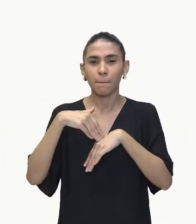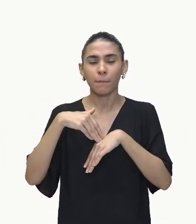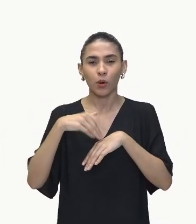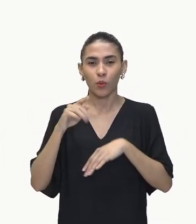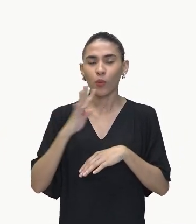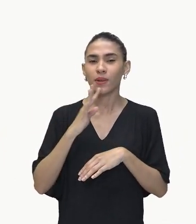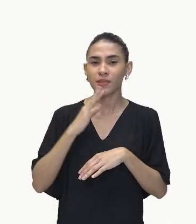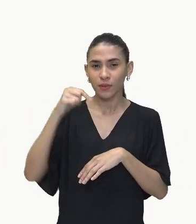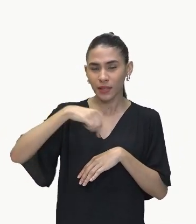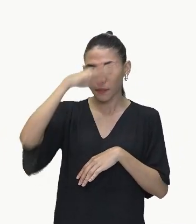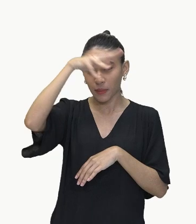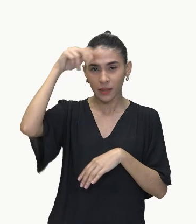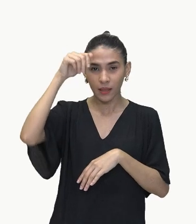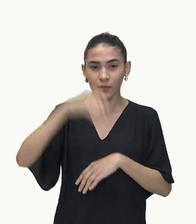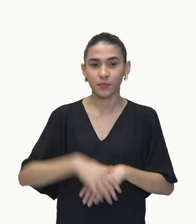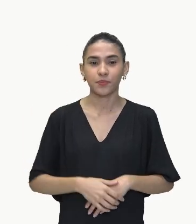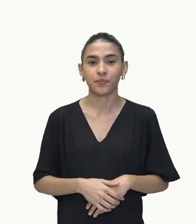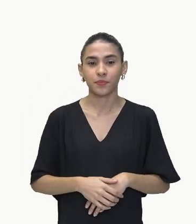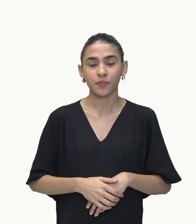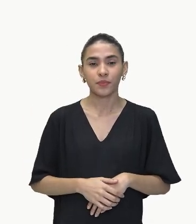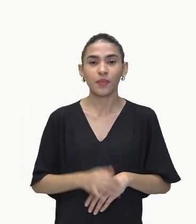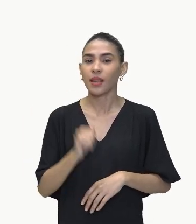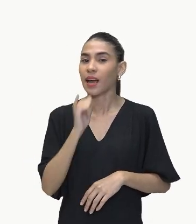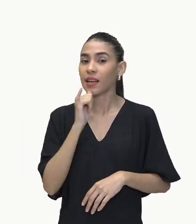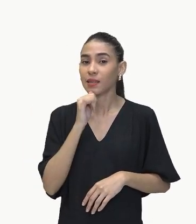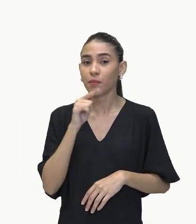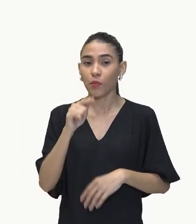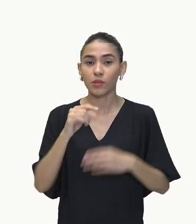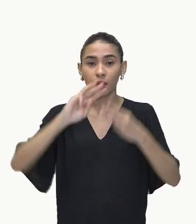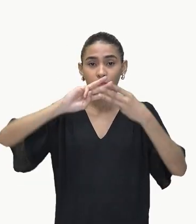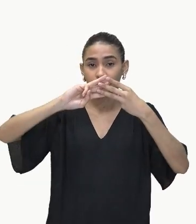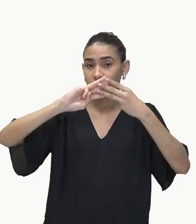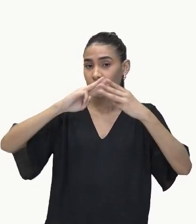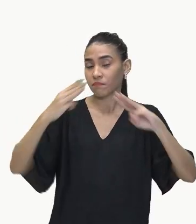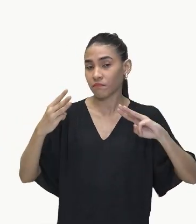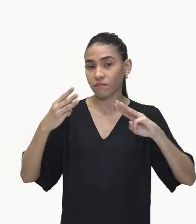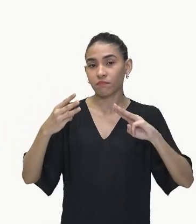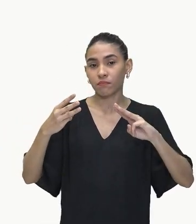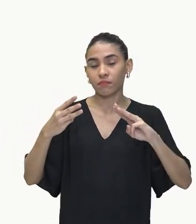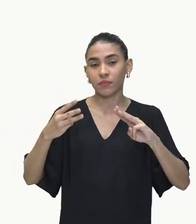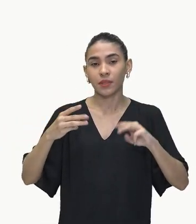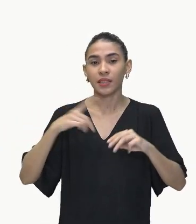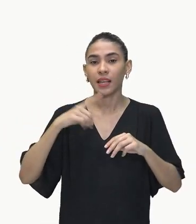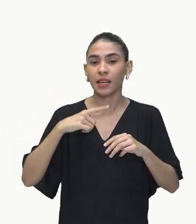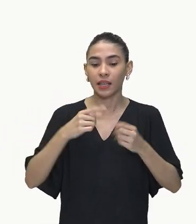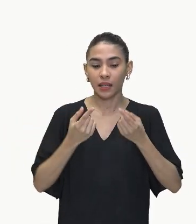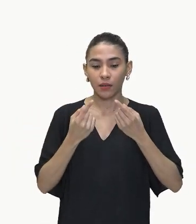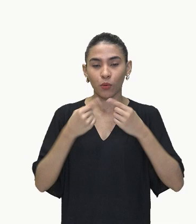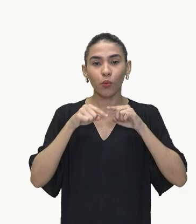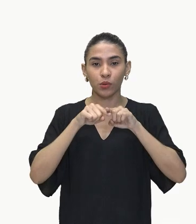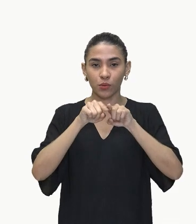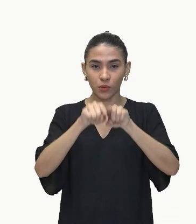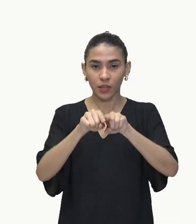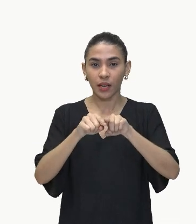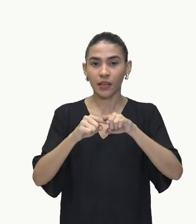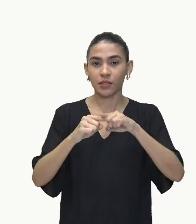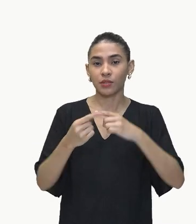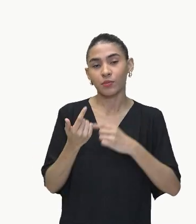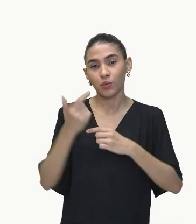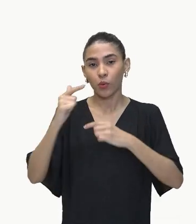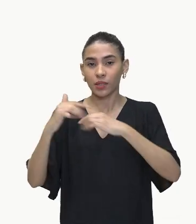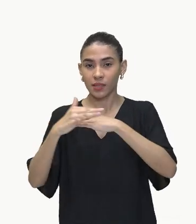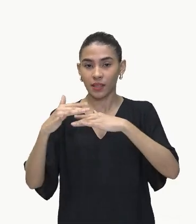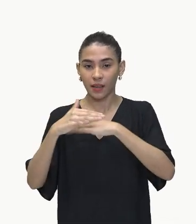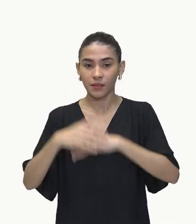ser que só ao atravessar a ponte nós tenhamos uma continuidade urbana do outro lado.